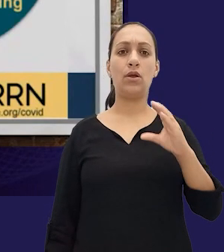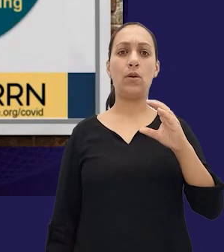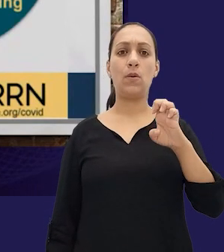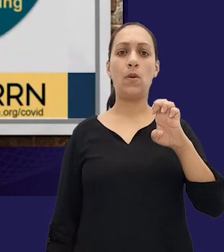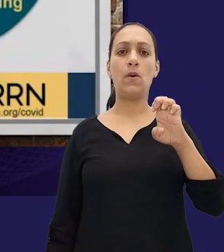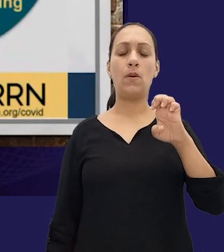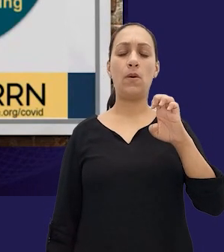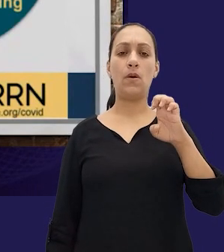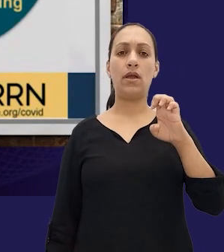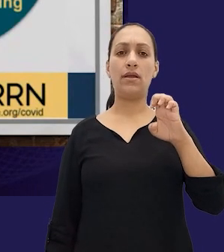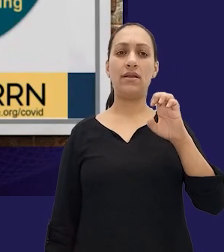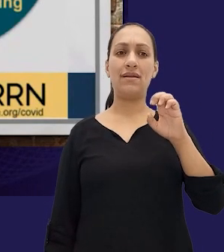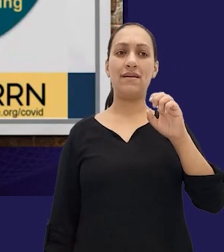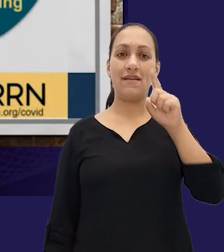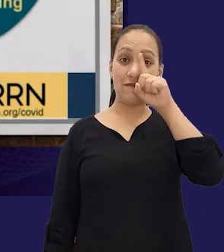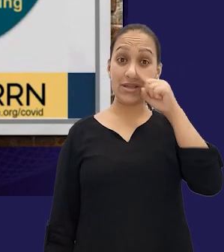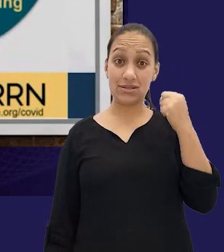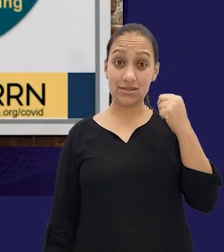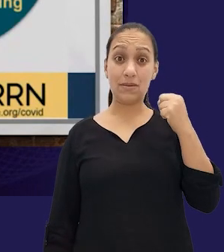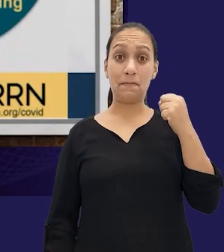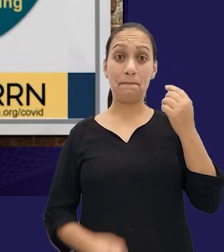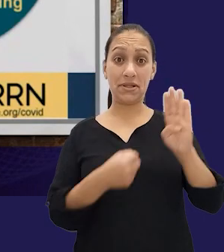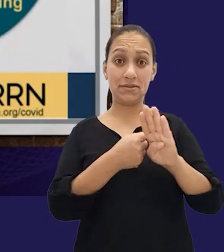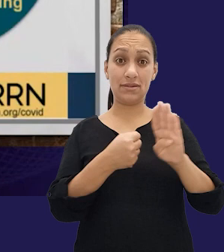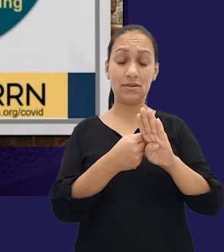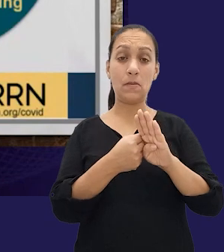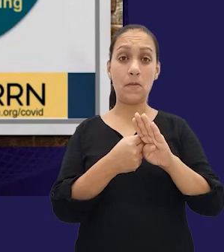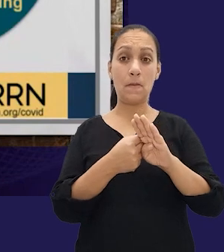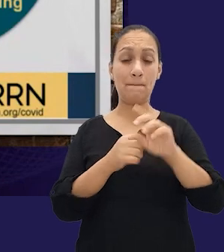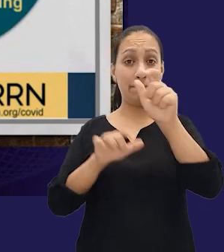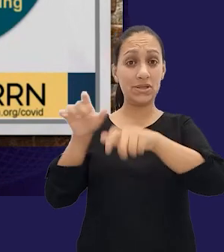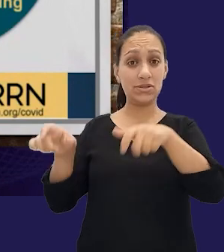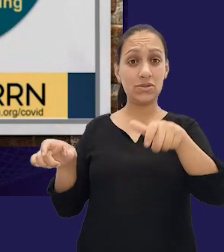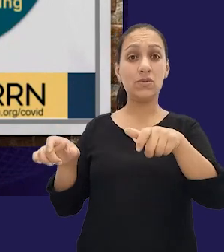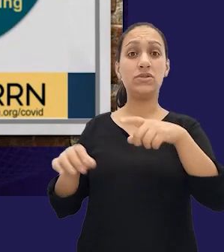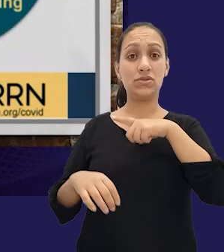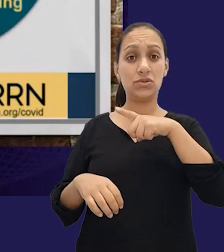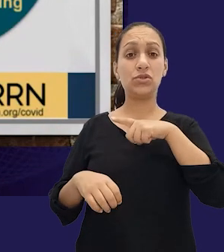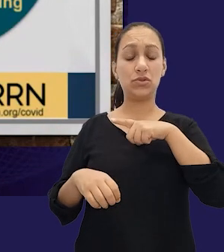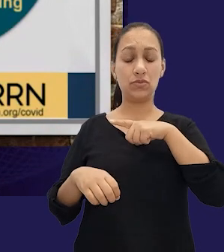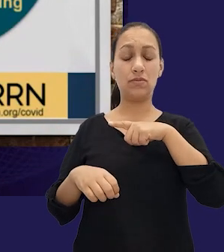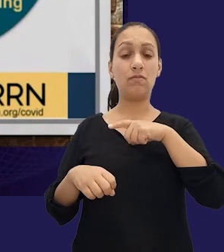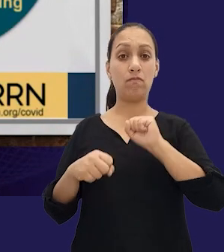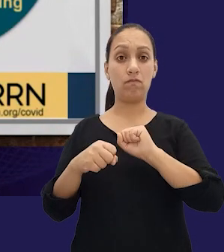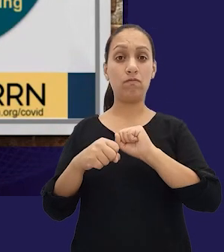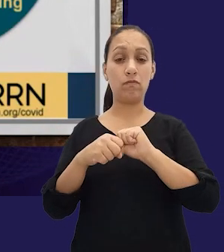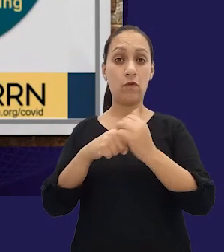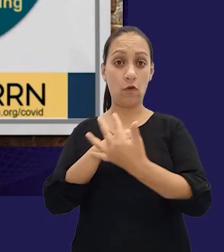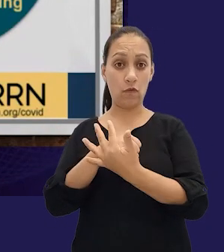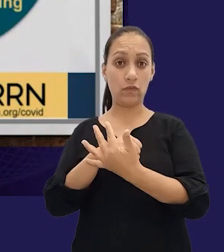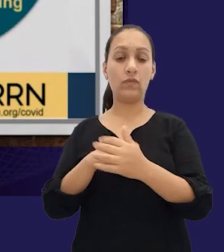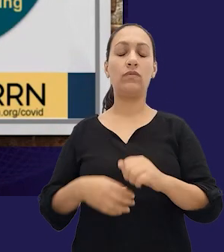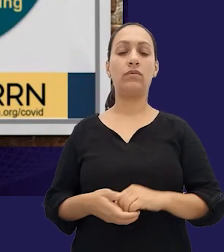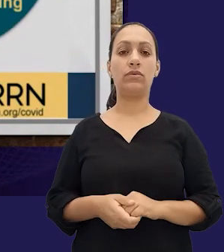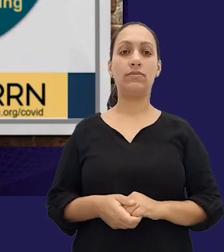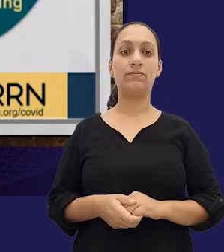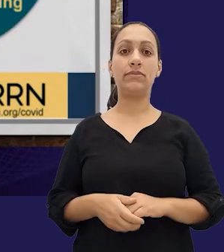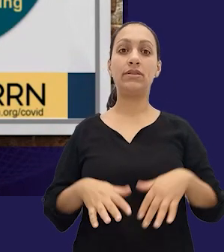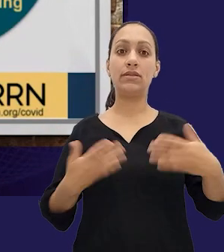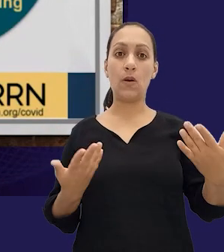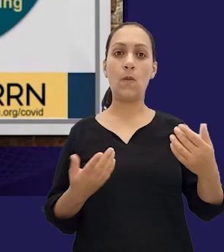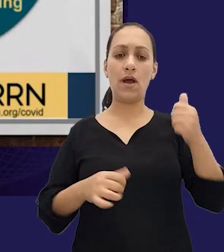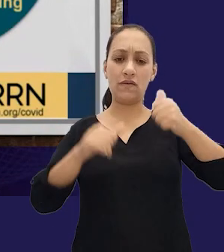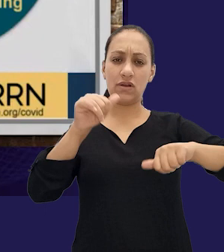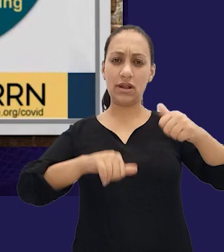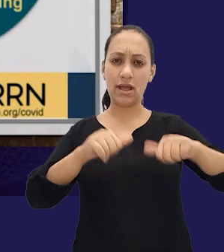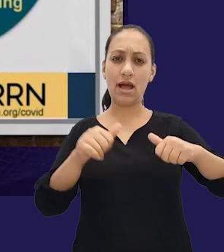co-infecção bacteriana em pacientes com COVID. Então, eles analisaram aí, dentro desses 24 estudos, um